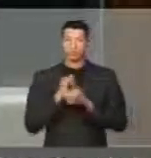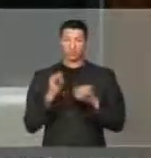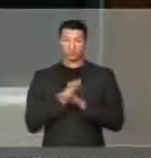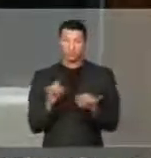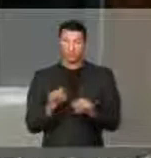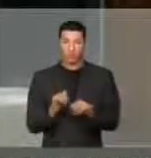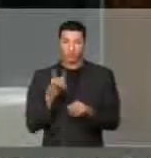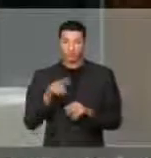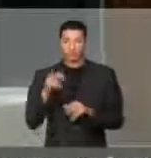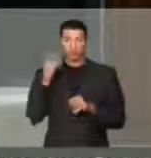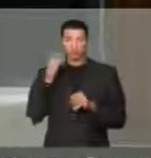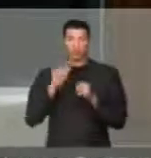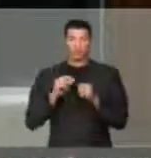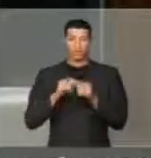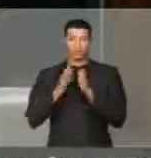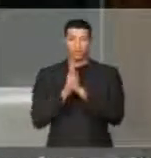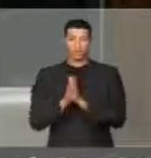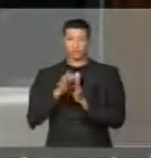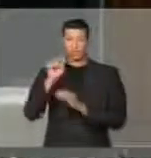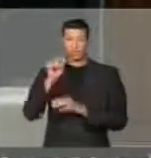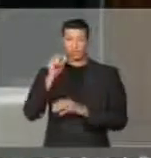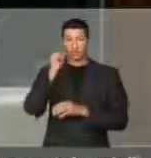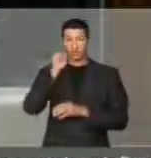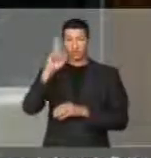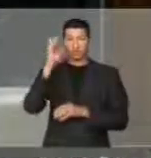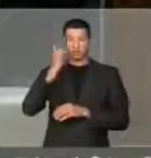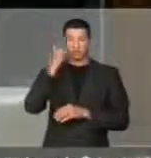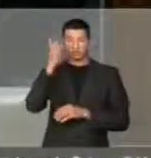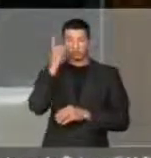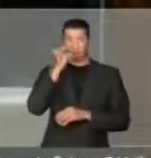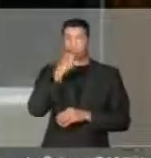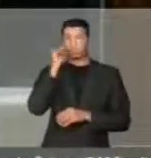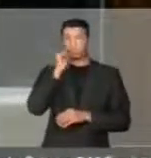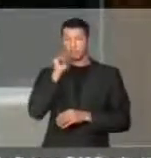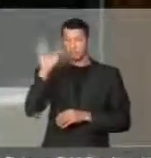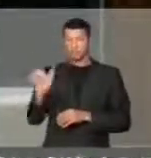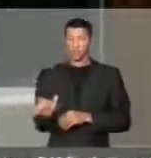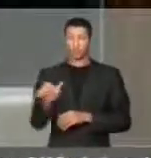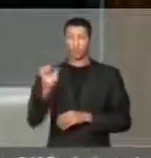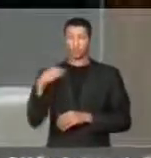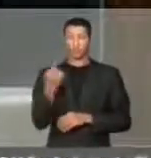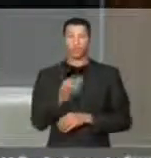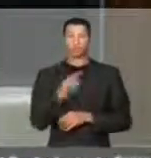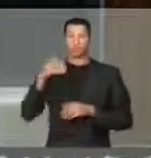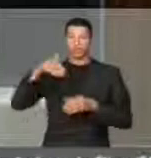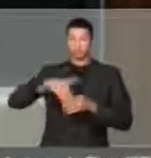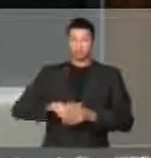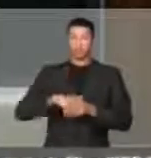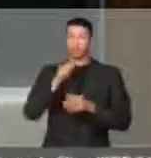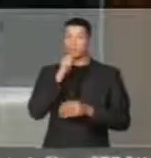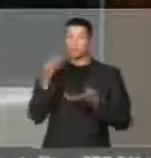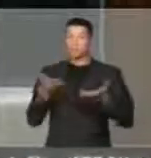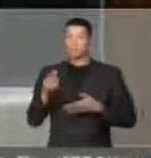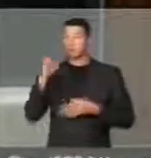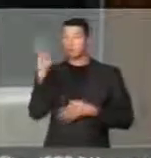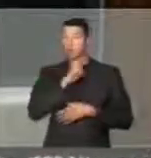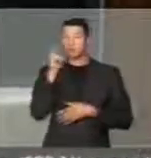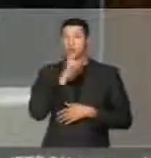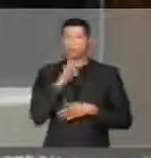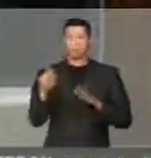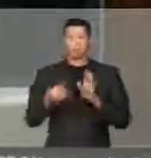pronunciamento é para fazer um apelo aqui aos senhores deputados, às senhoras deputadas, para que votemos ainda hoje a